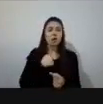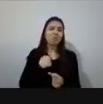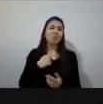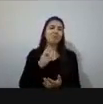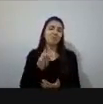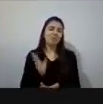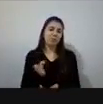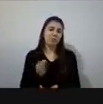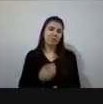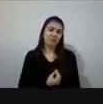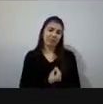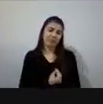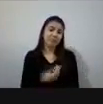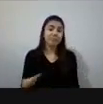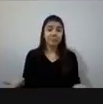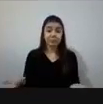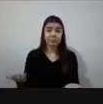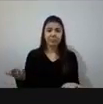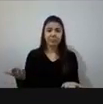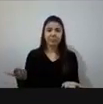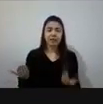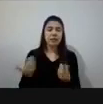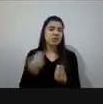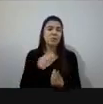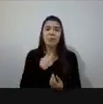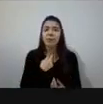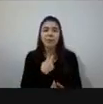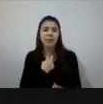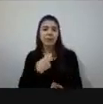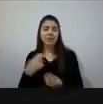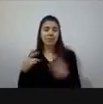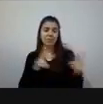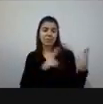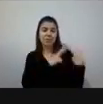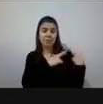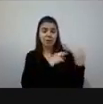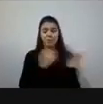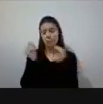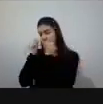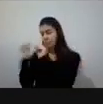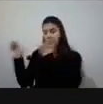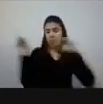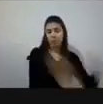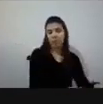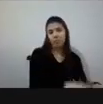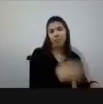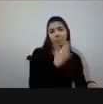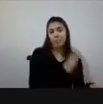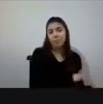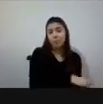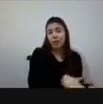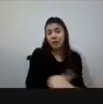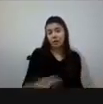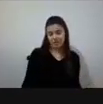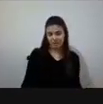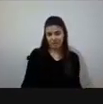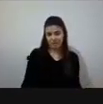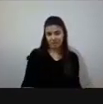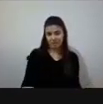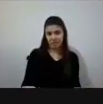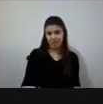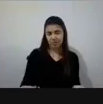A gente não pode atribuir essa responsabilidade a uma criança ou um adolescente. Ele precisa estar lá na lei, eu vi que a Bruna conhece a lei, é